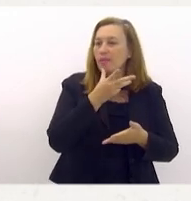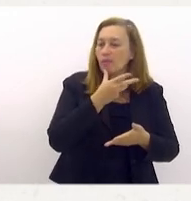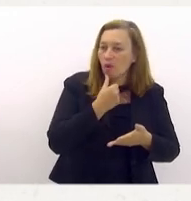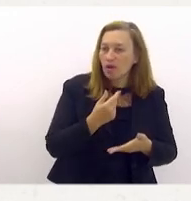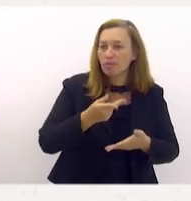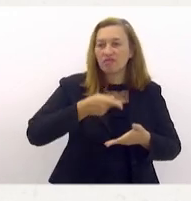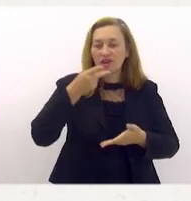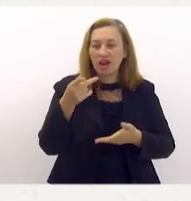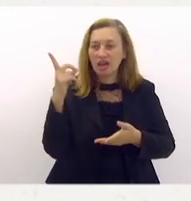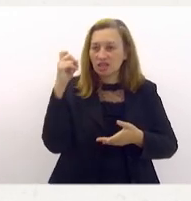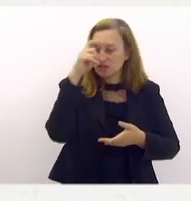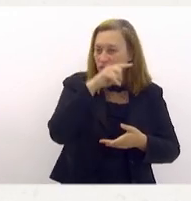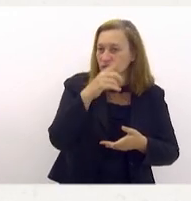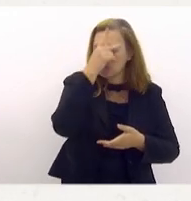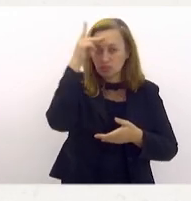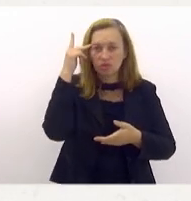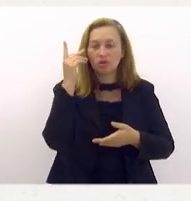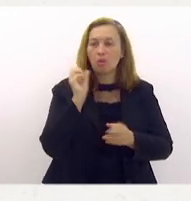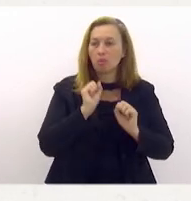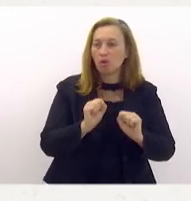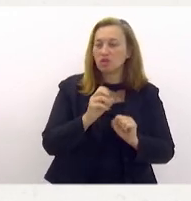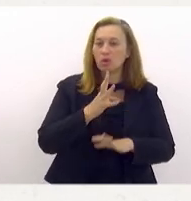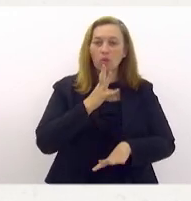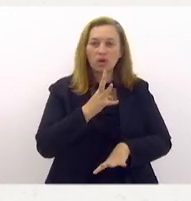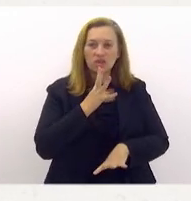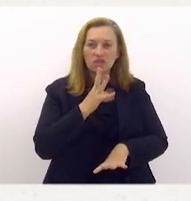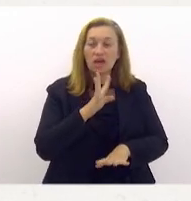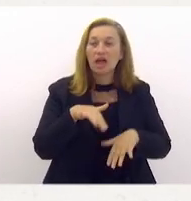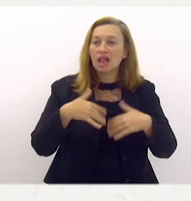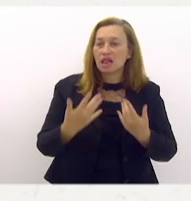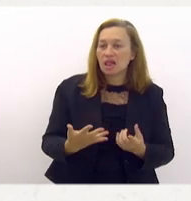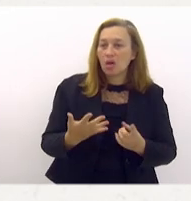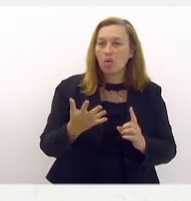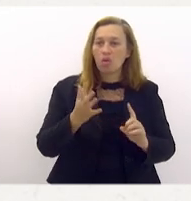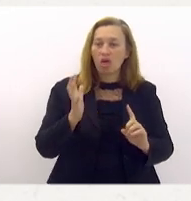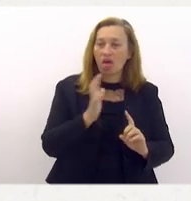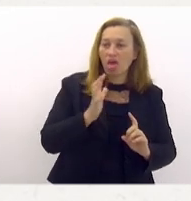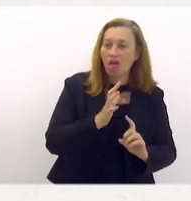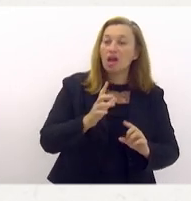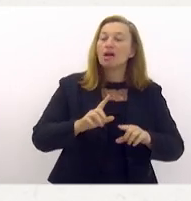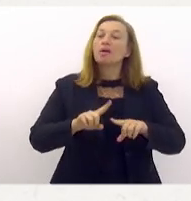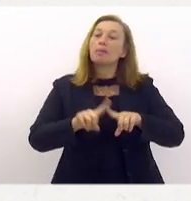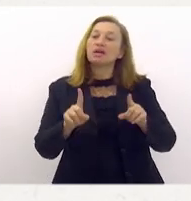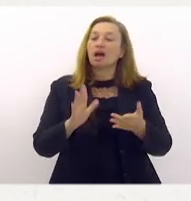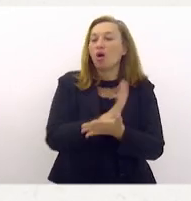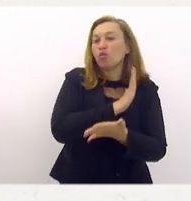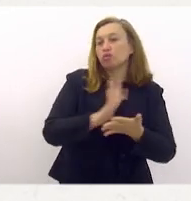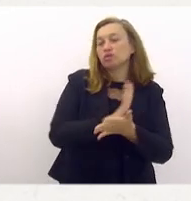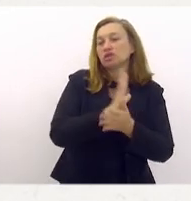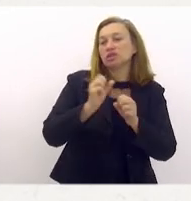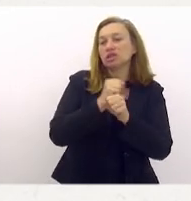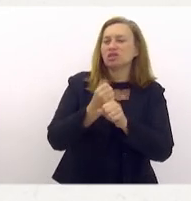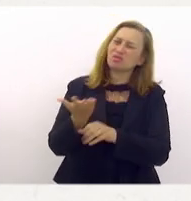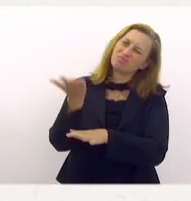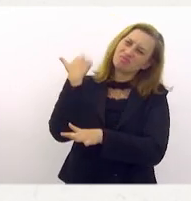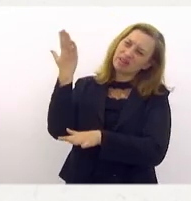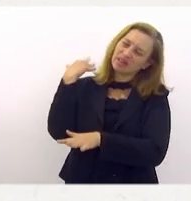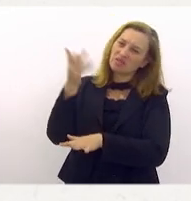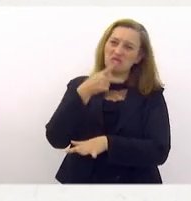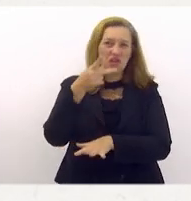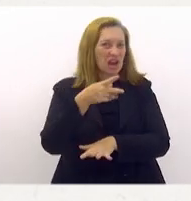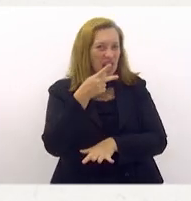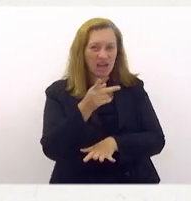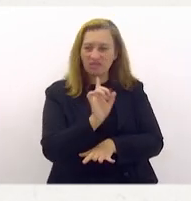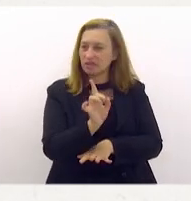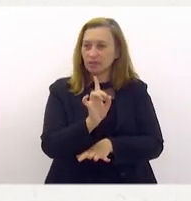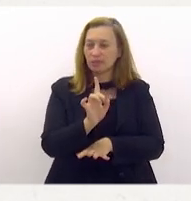que as pessoas possam reconhecer. Então, a intimidação é um exemplo disso, mas há alguns anos atrás a gente nem falava sequer, ou não era do